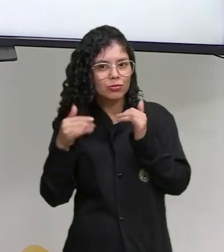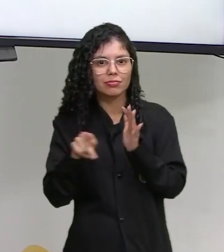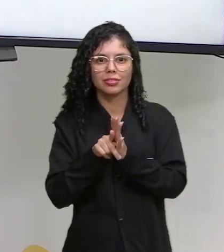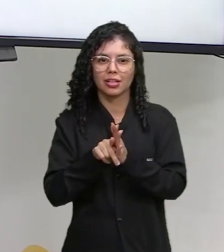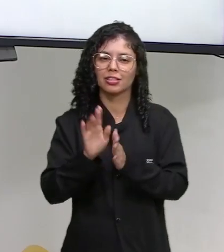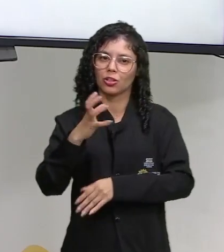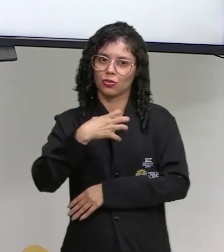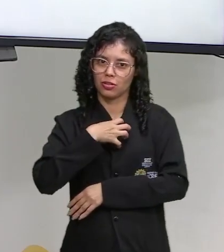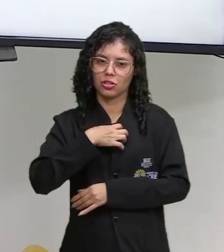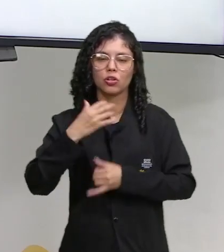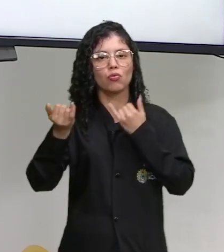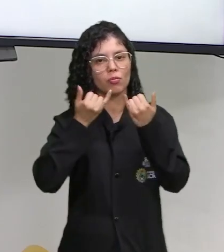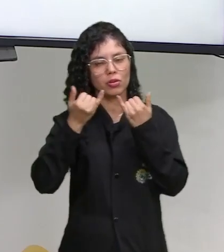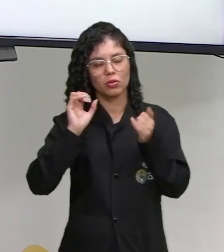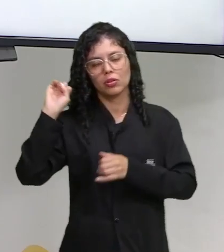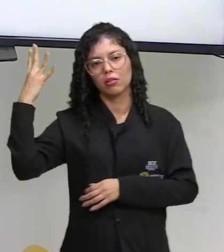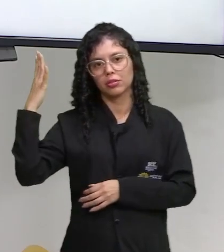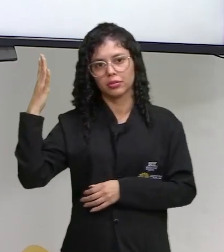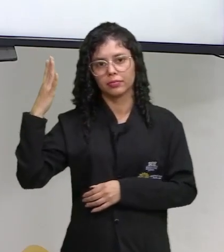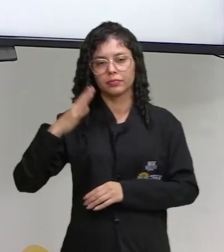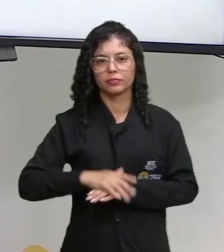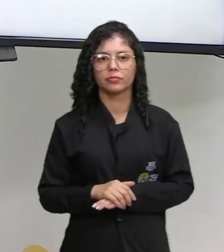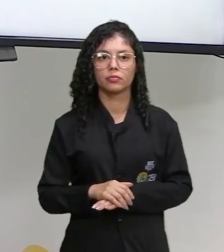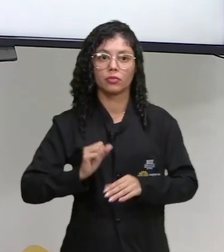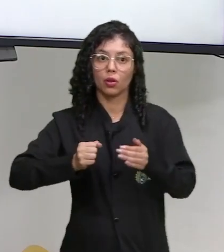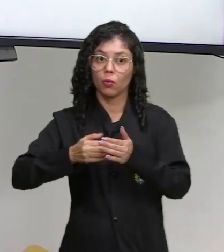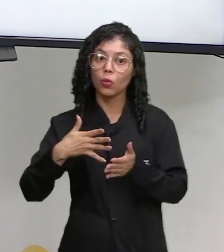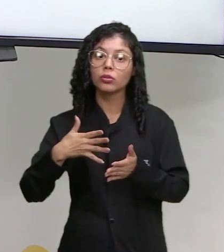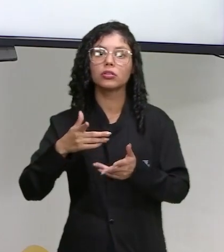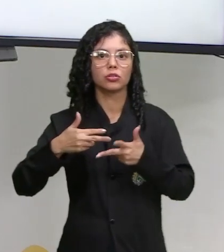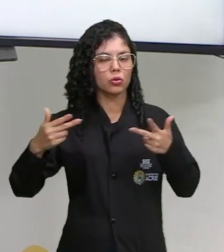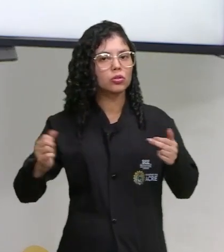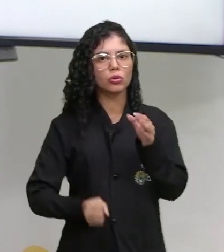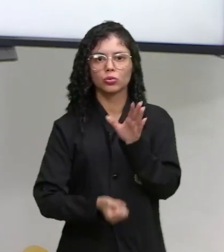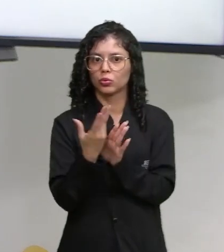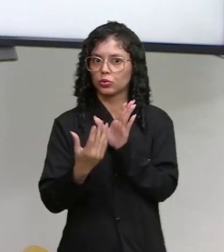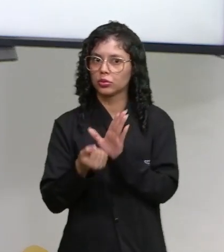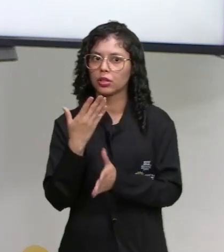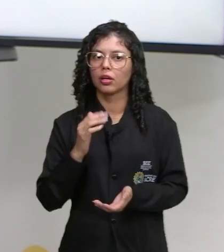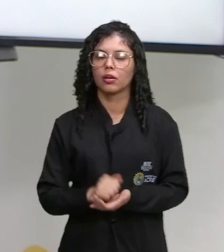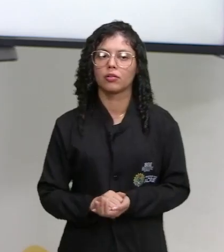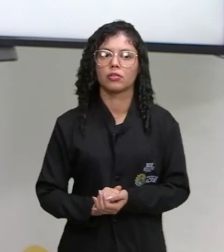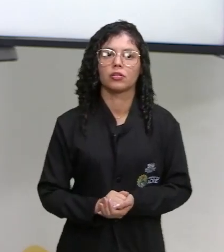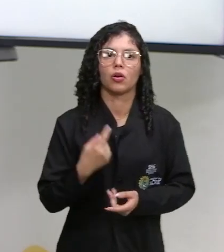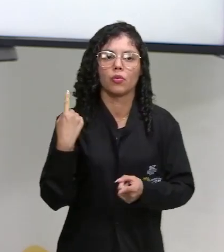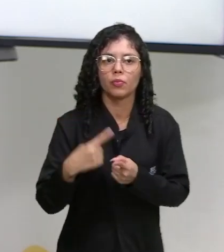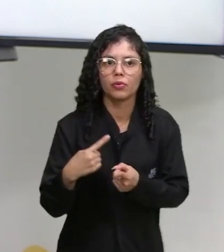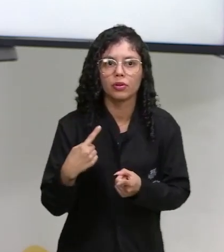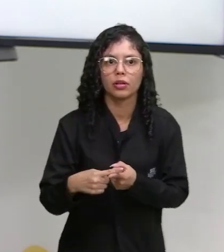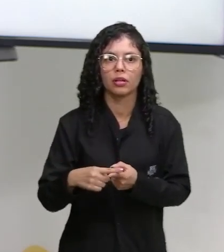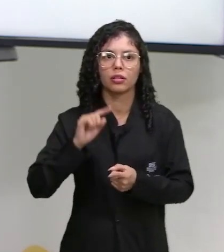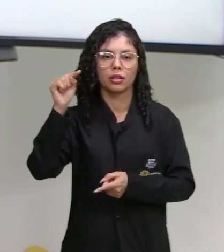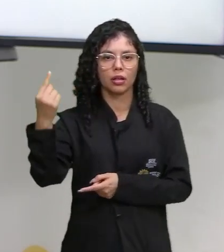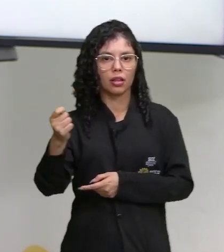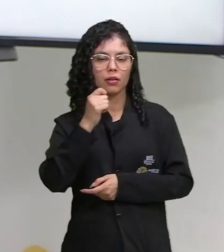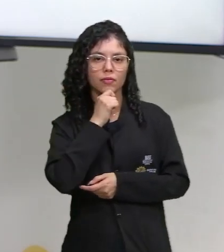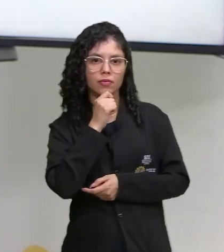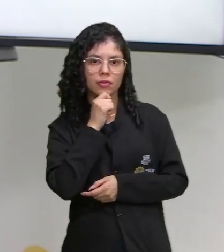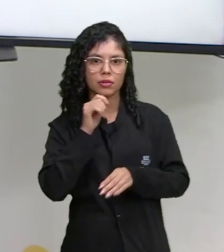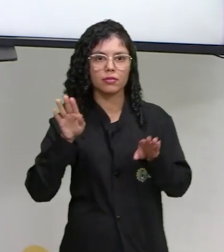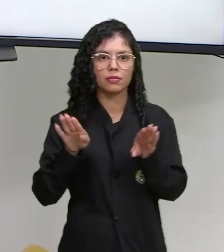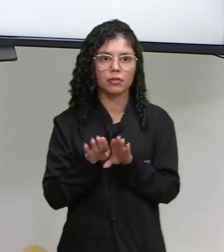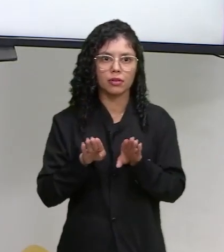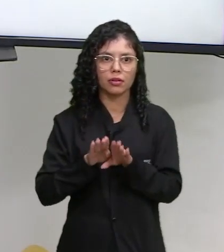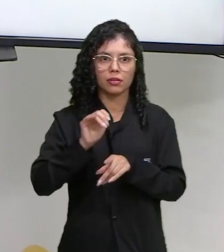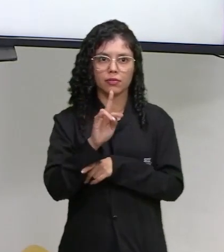da informação sobre o que estava acontecendo. Muitos boatos começaram a correr sobre o porquê daquela vacinação. Muitas pessoas,